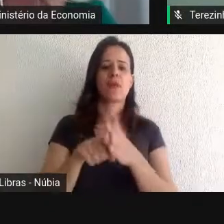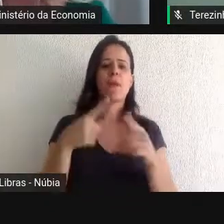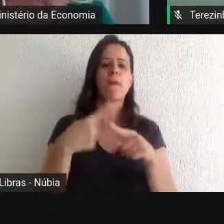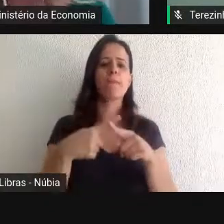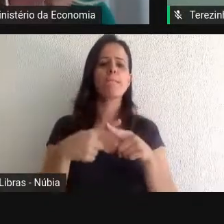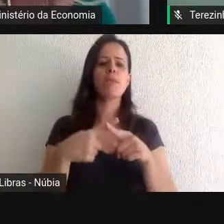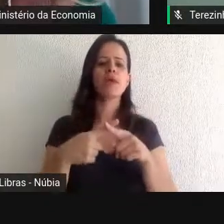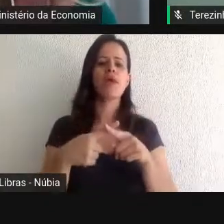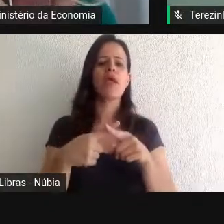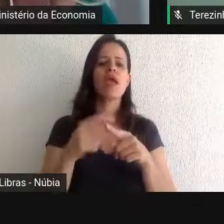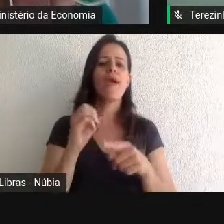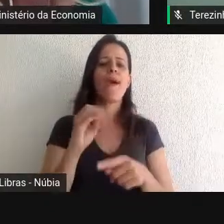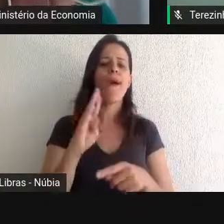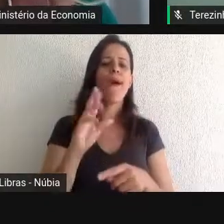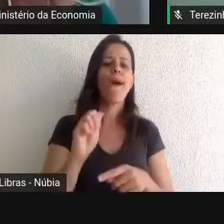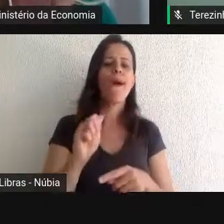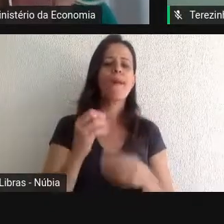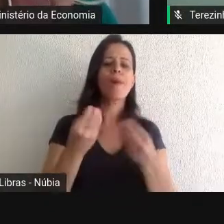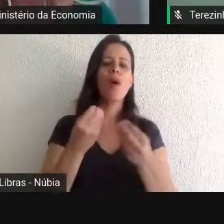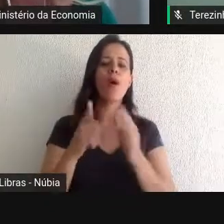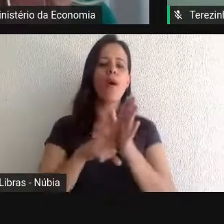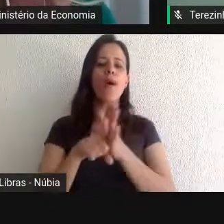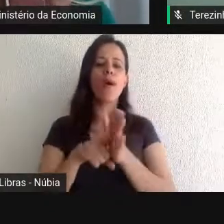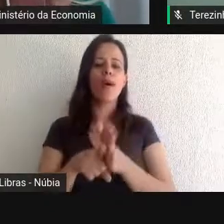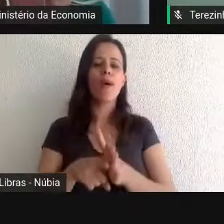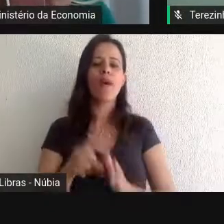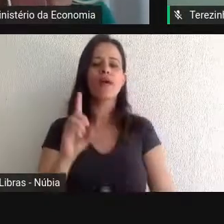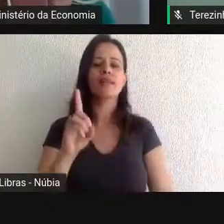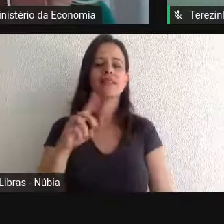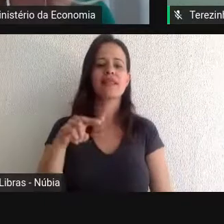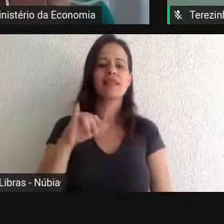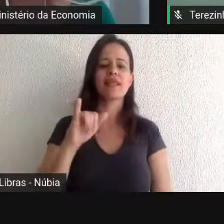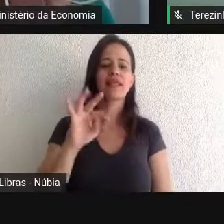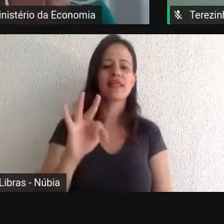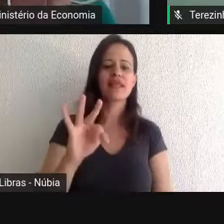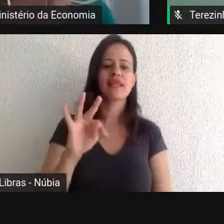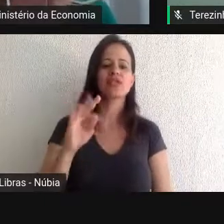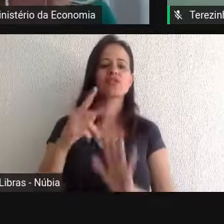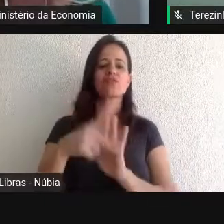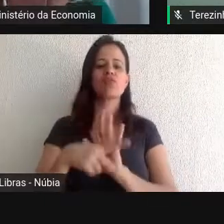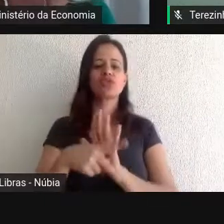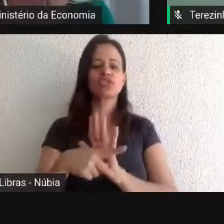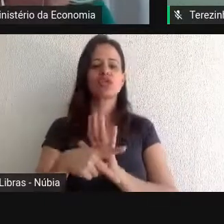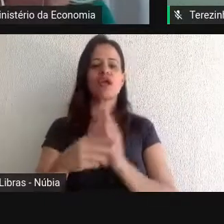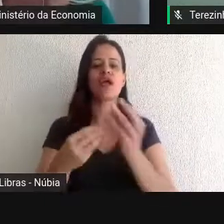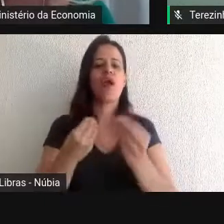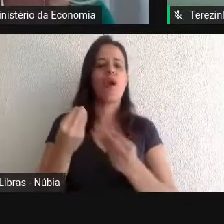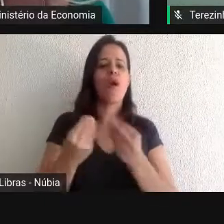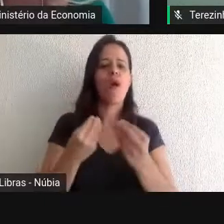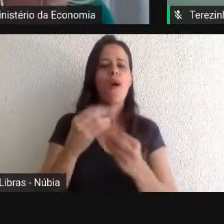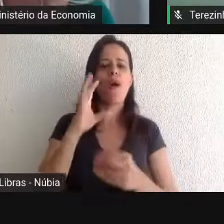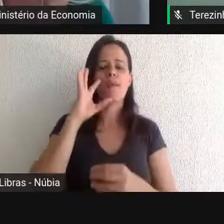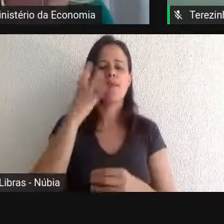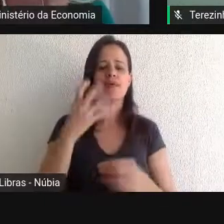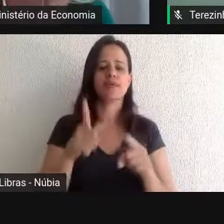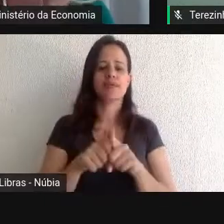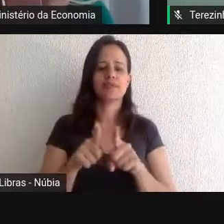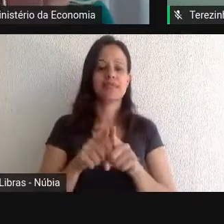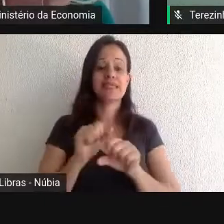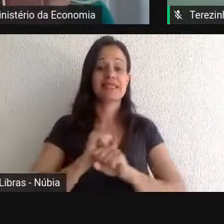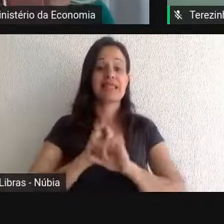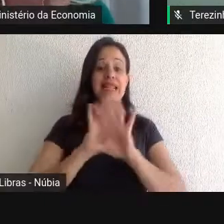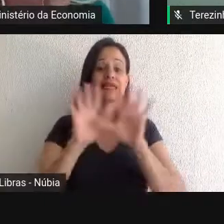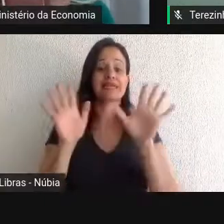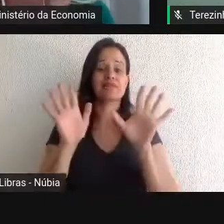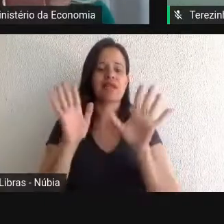dessa obra. Eu falo, gente, consultem no processo do DENIT, o processo todo, o projeto está lá, a orçamentação está lá. Essa transparência